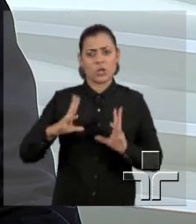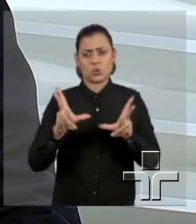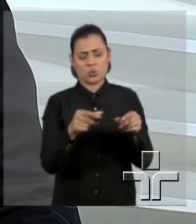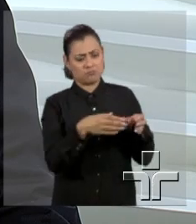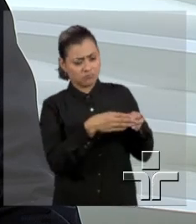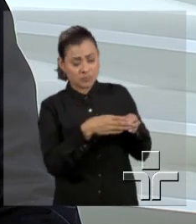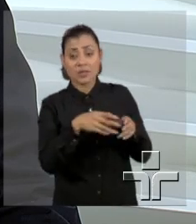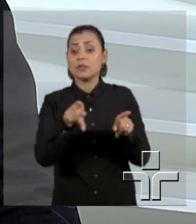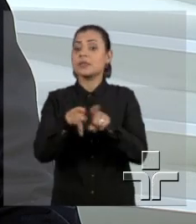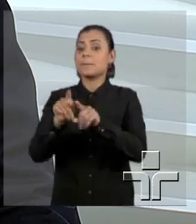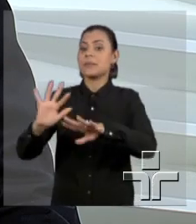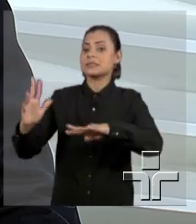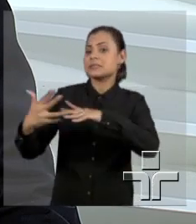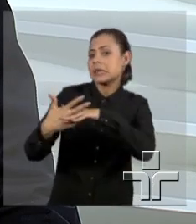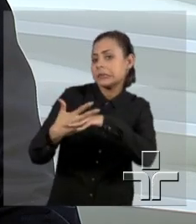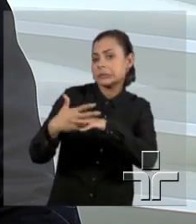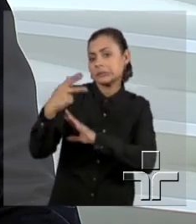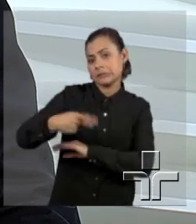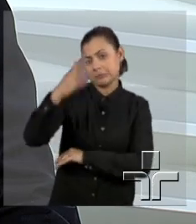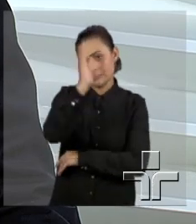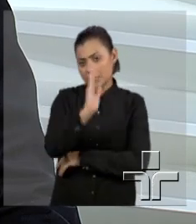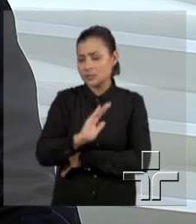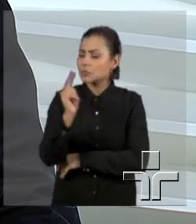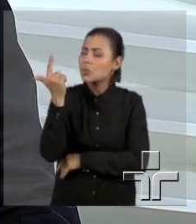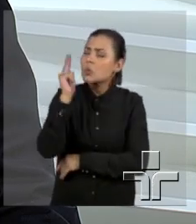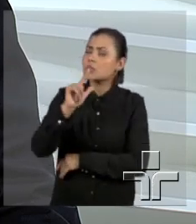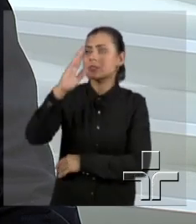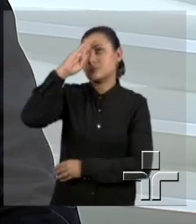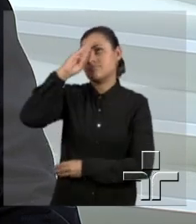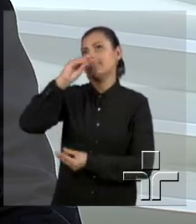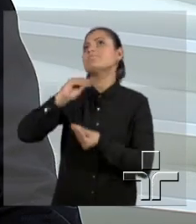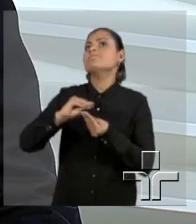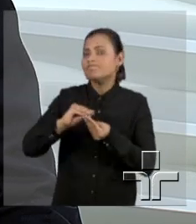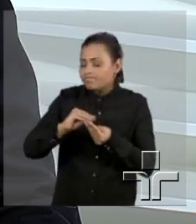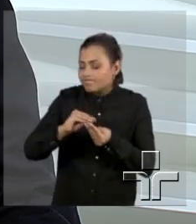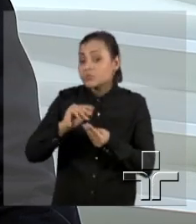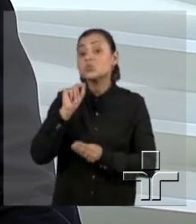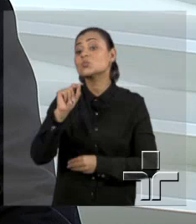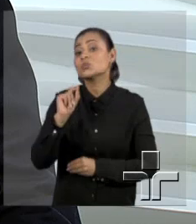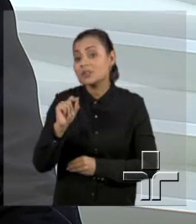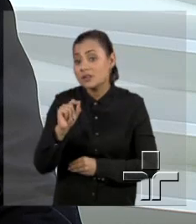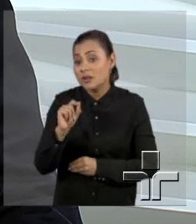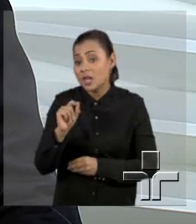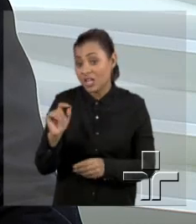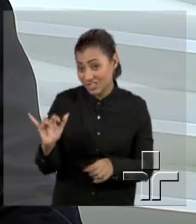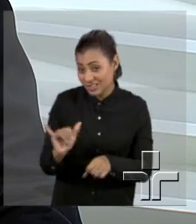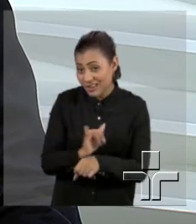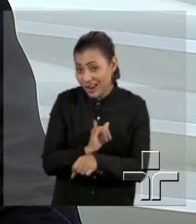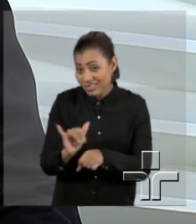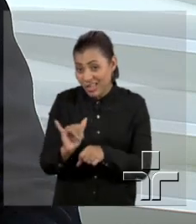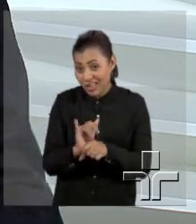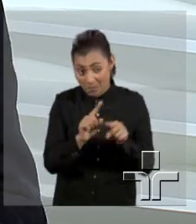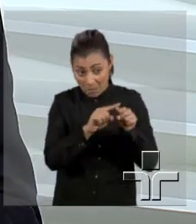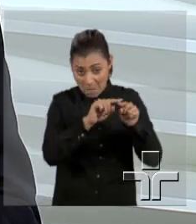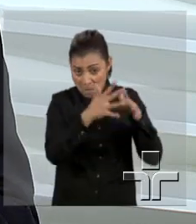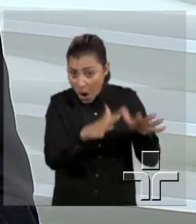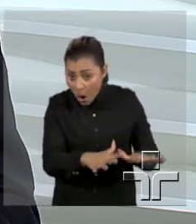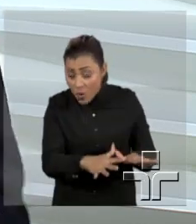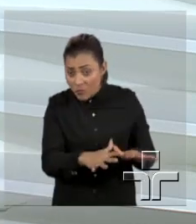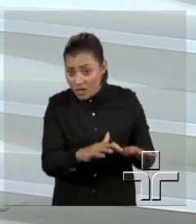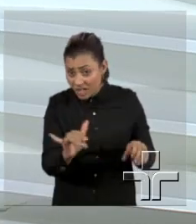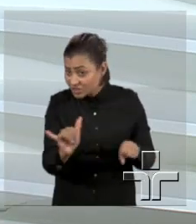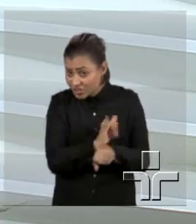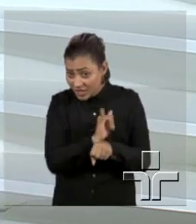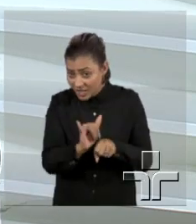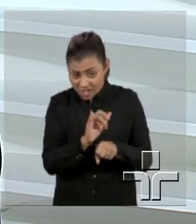cidadãos brasileiros, passemos a entender de uma vez por todas que a saída para a crise não é sair